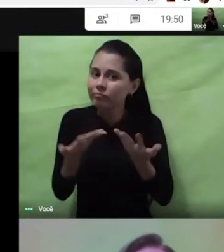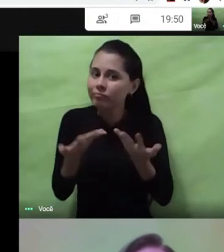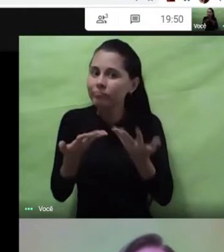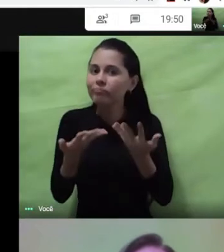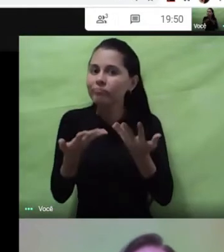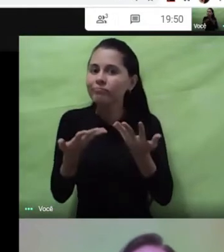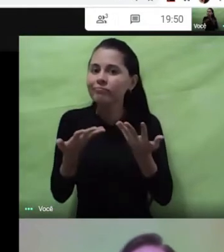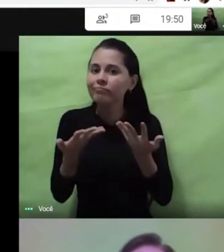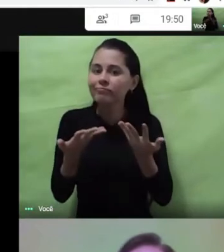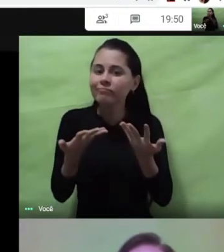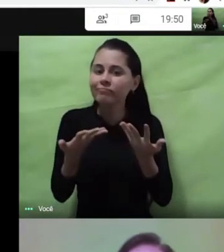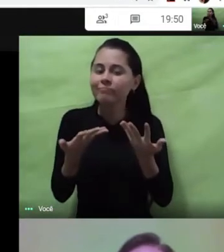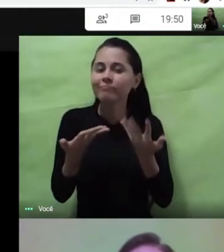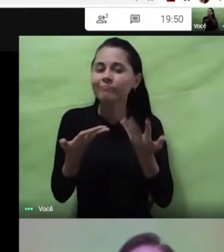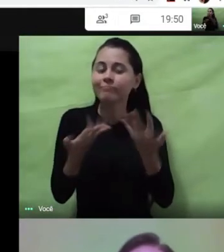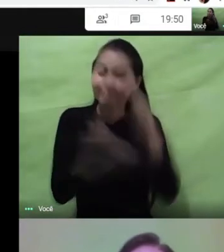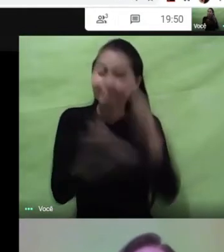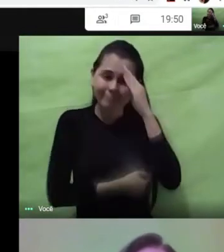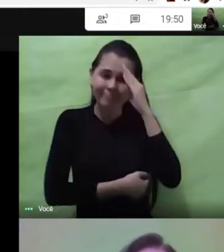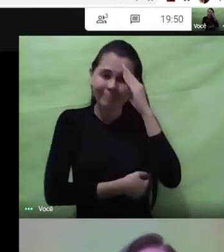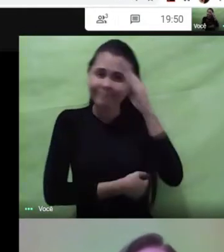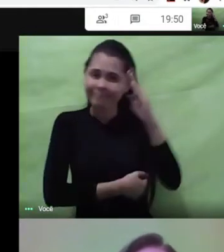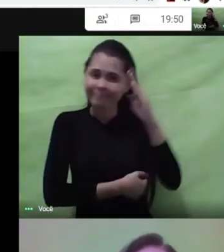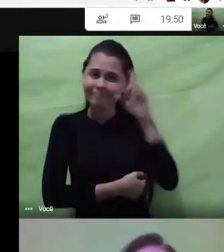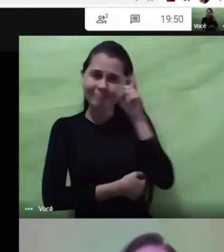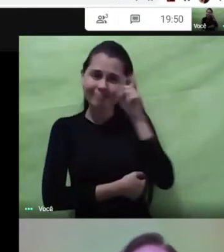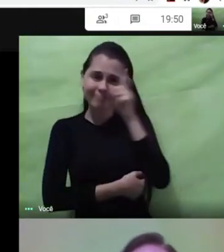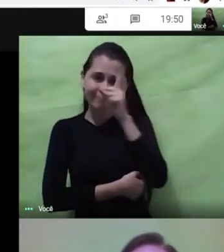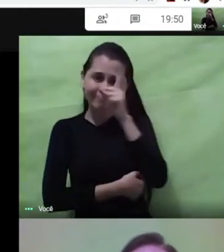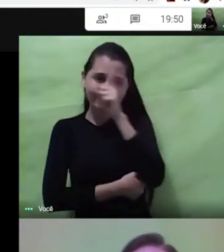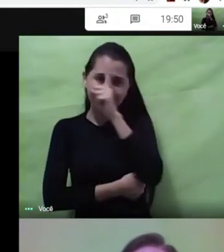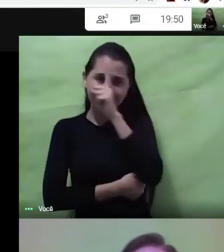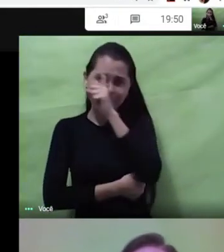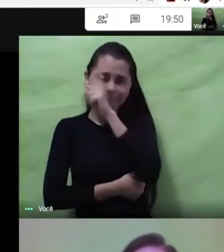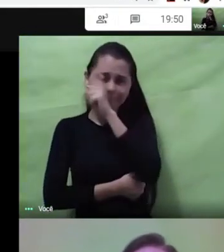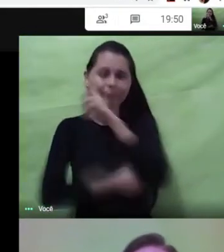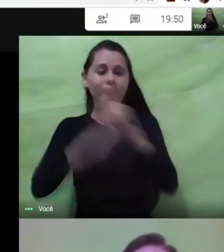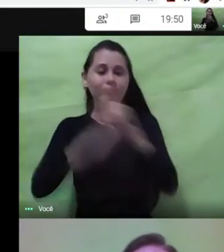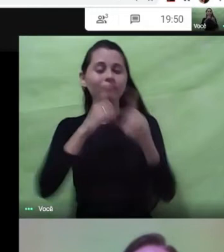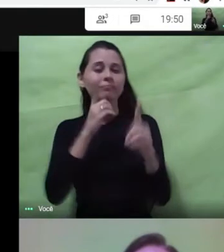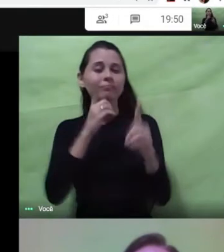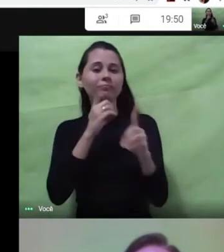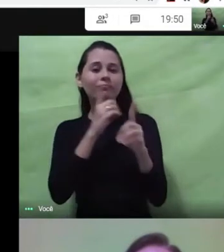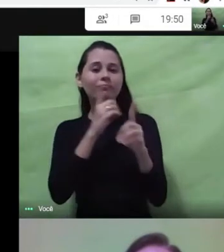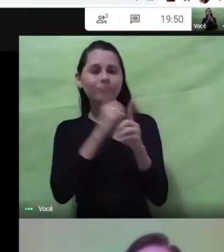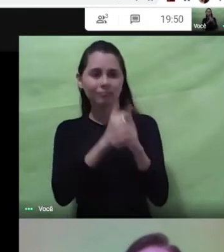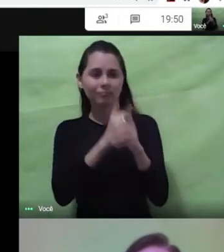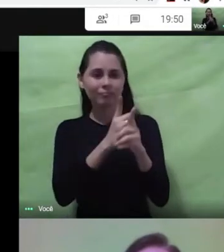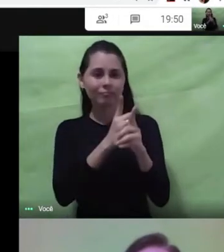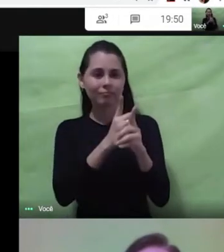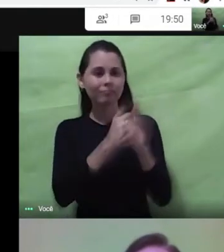Quais as principais dificuldades encontradas no